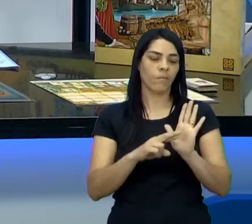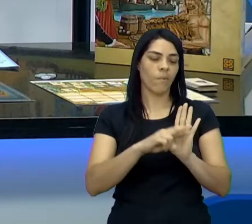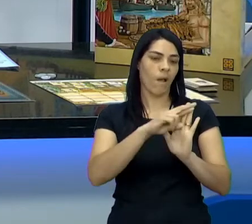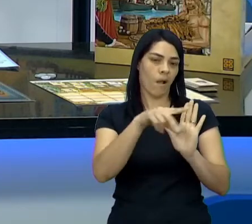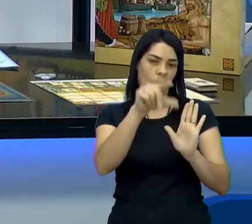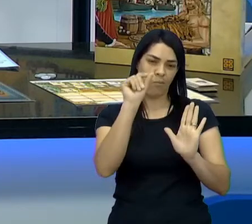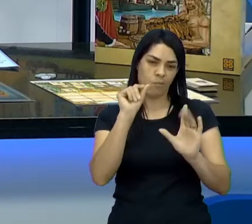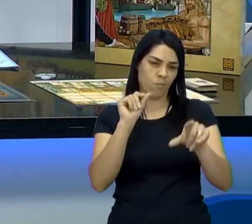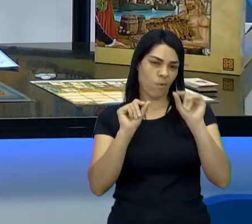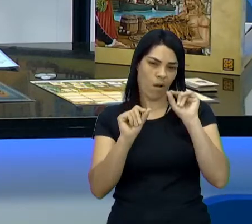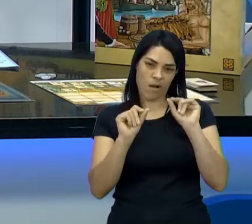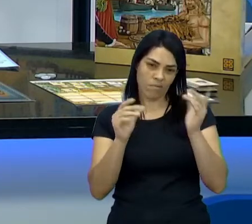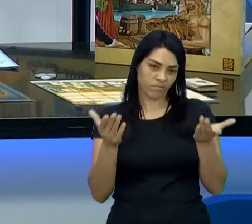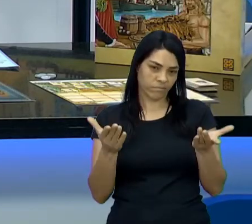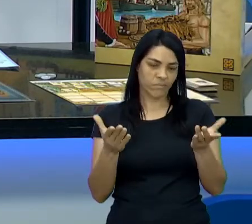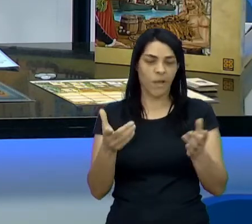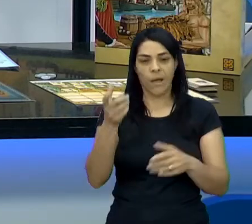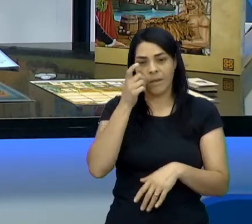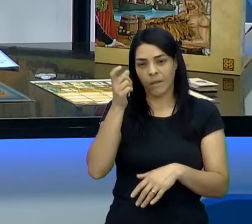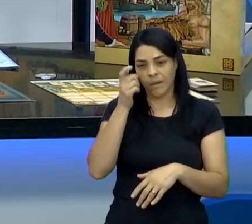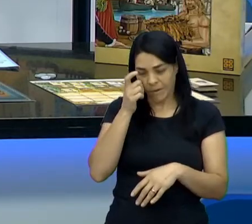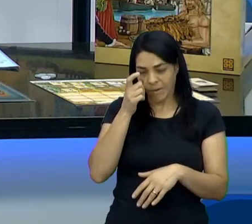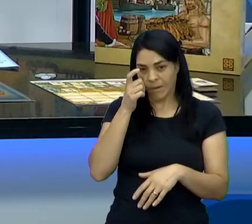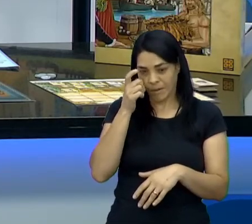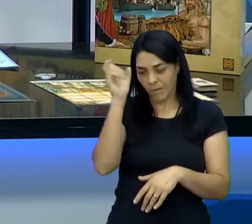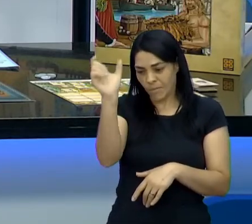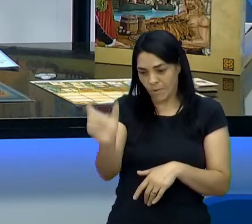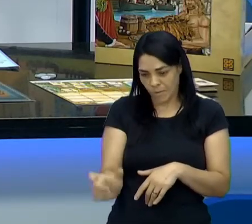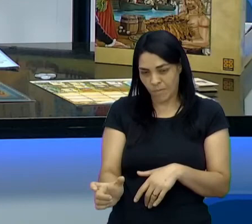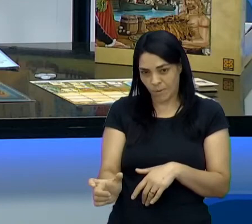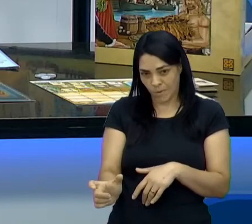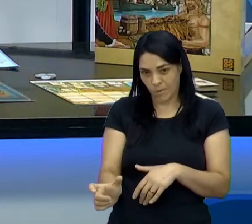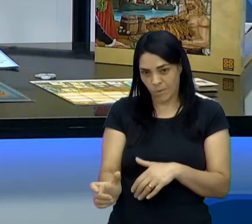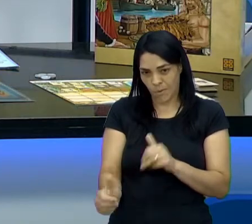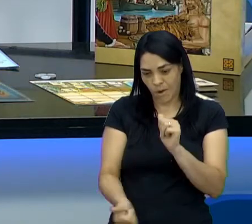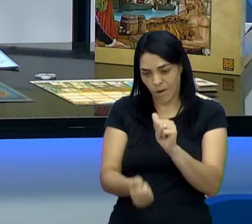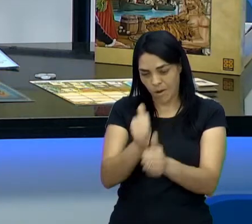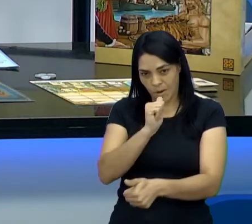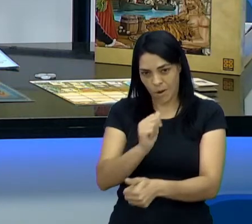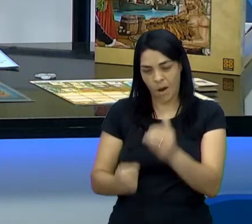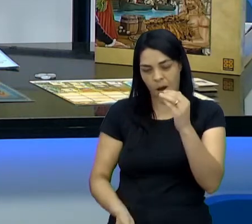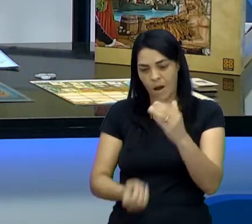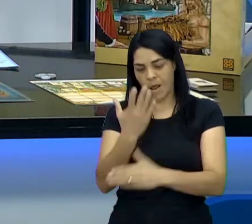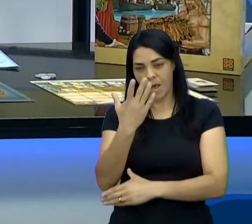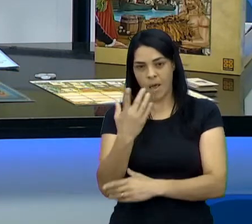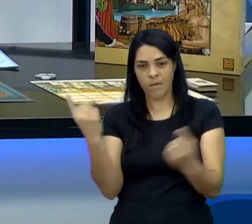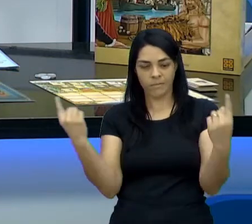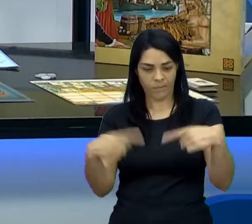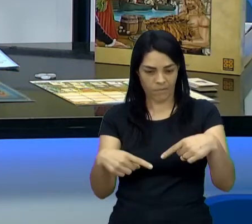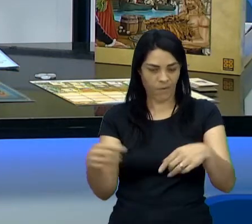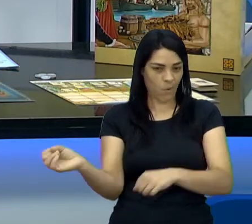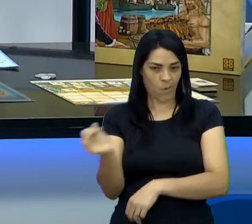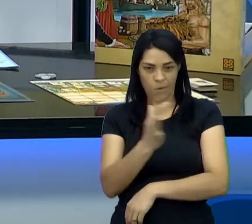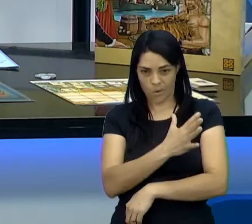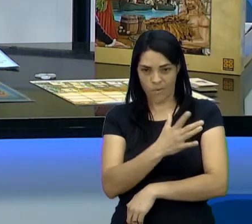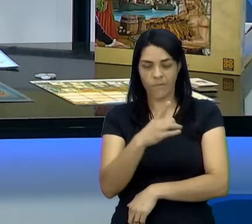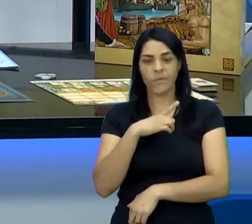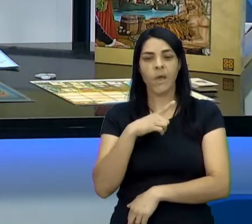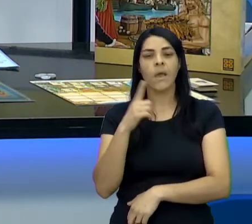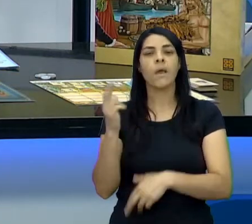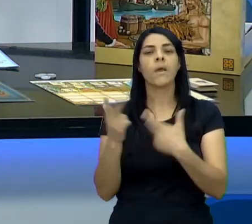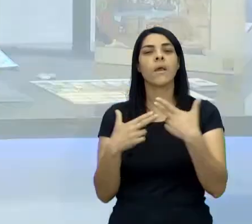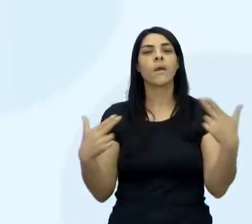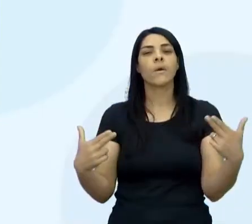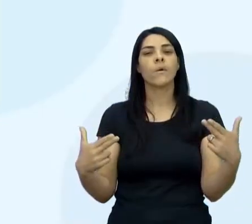opcionais, que é interessante para os jogadores criarem novos desafios. Então a gente viu alguns elementos básicos da escrita